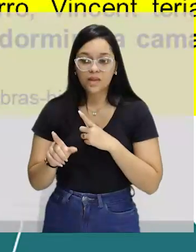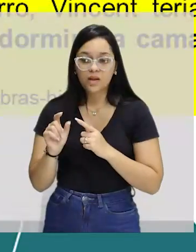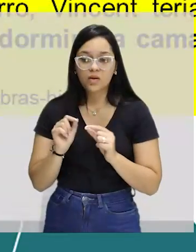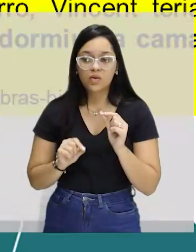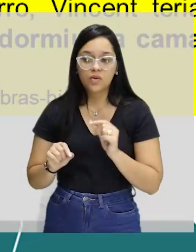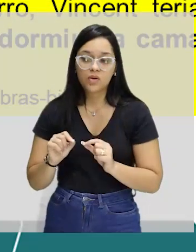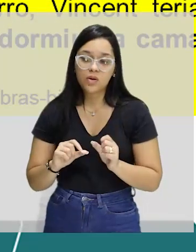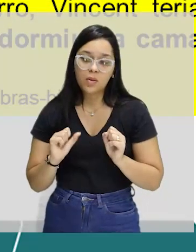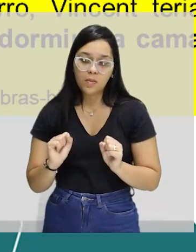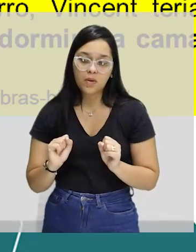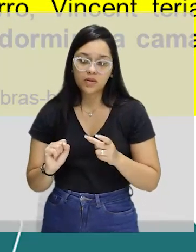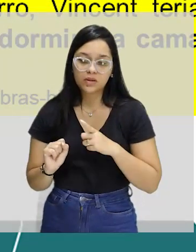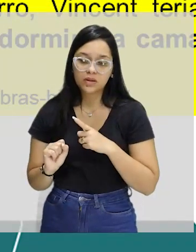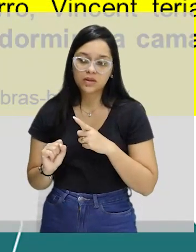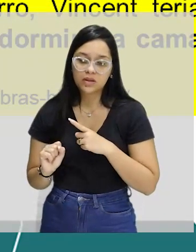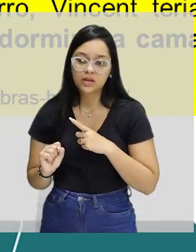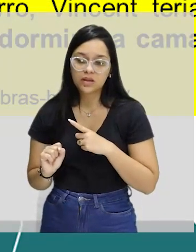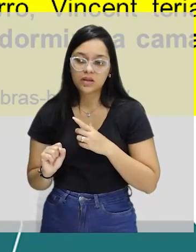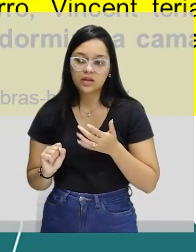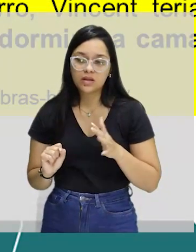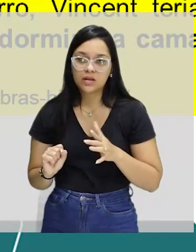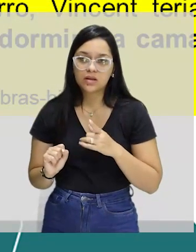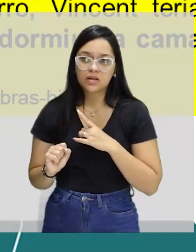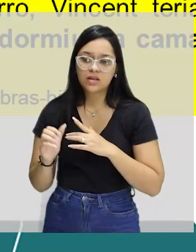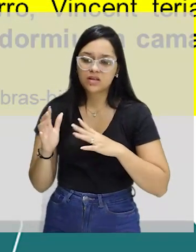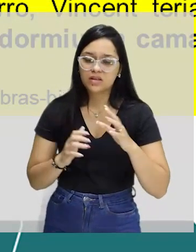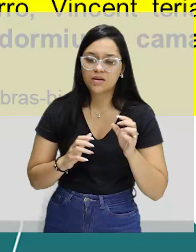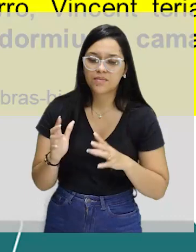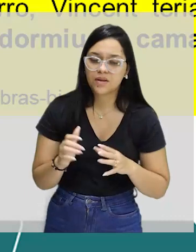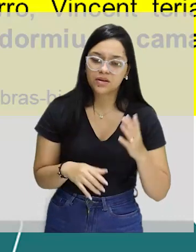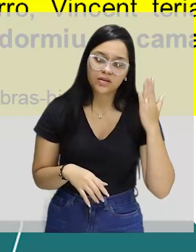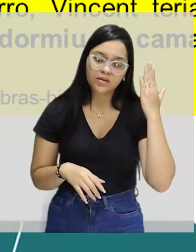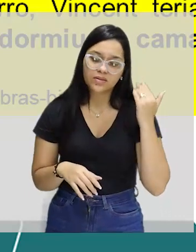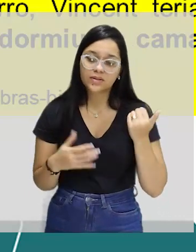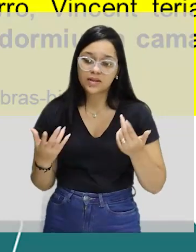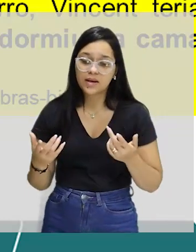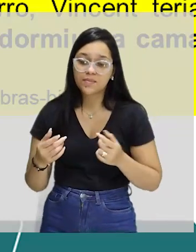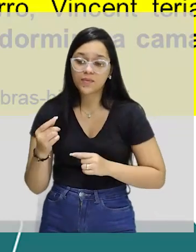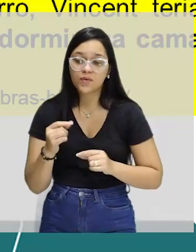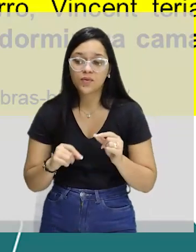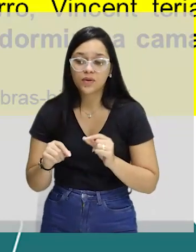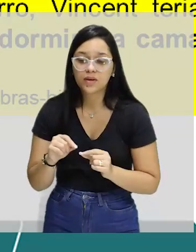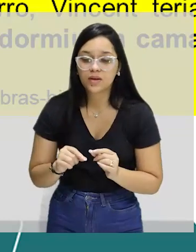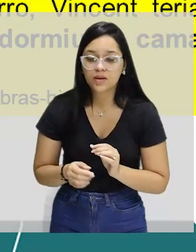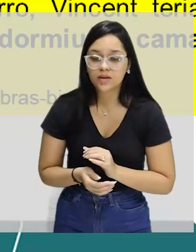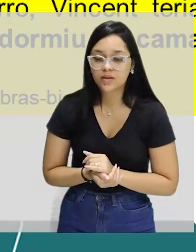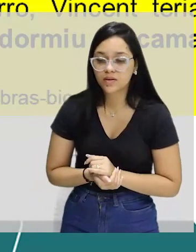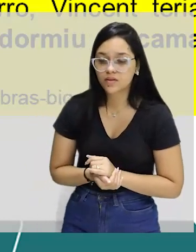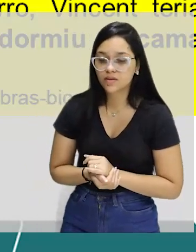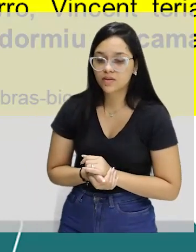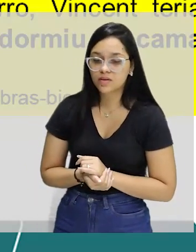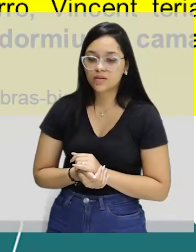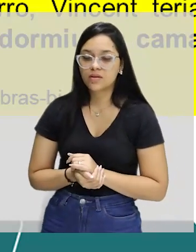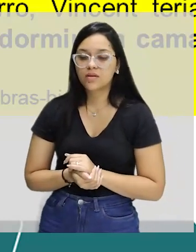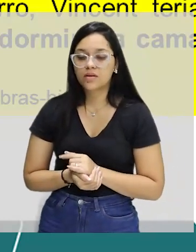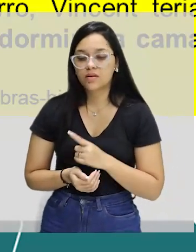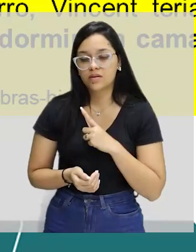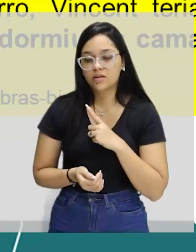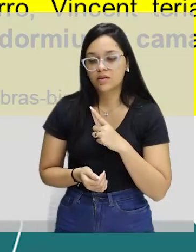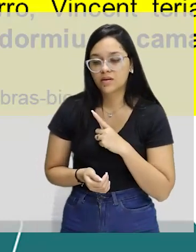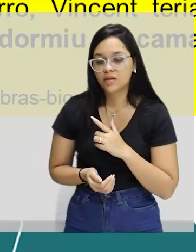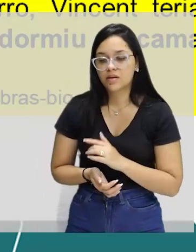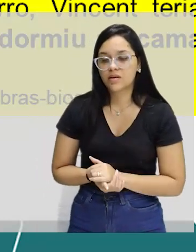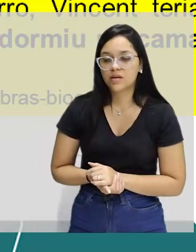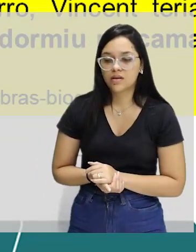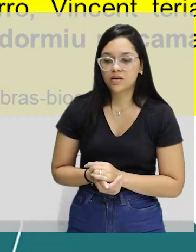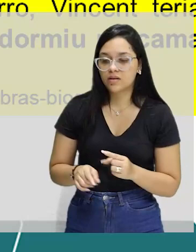né, ele pode ter cortado acidentalmente nessa briga, não se sabe. O que se sabe é que durante a discussão muita gente levantou a hipótese